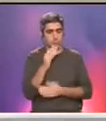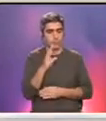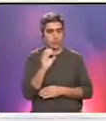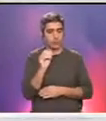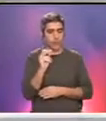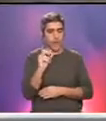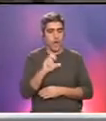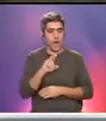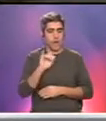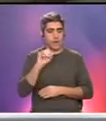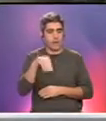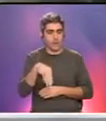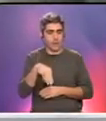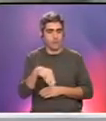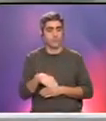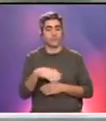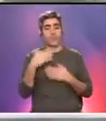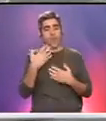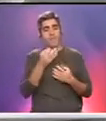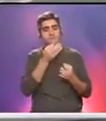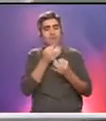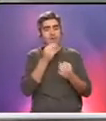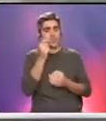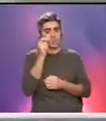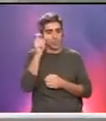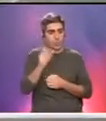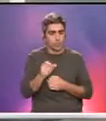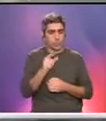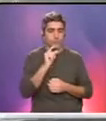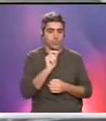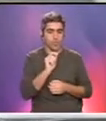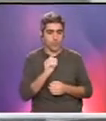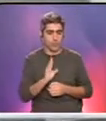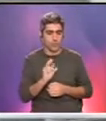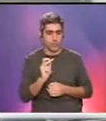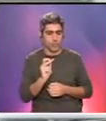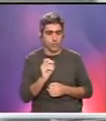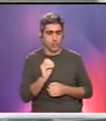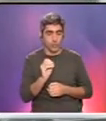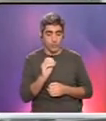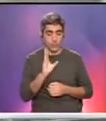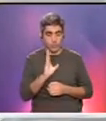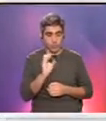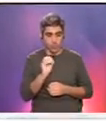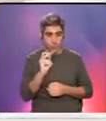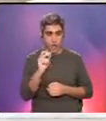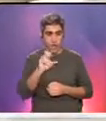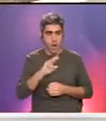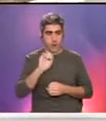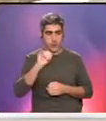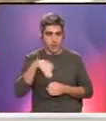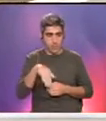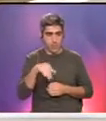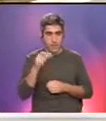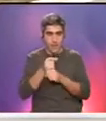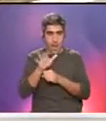encontramos. Olá, bom dia. Precisava de falar com este senhor, que é o Joaquim Filipe Rodrigues, que acho que está cá a trabalhar. Ora bem, o Joaquim